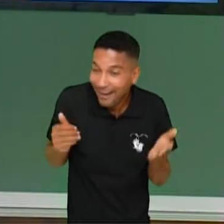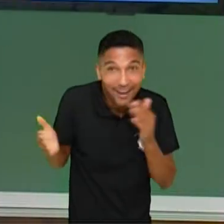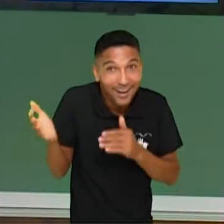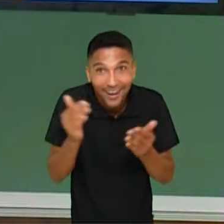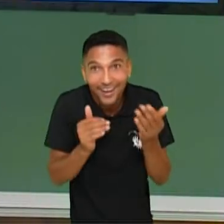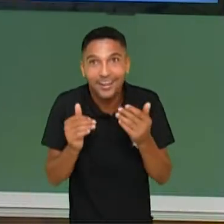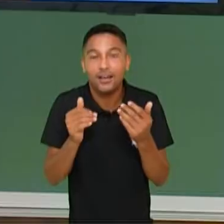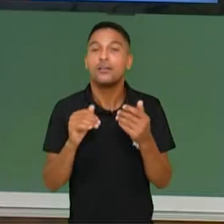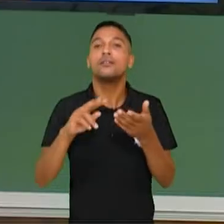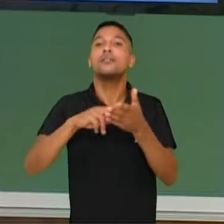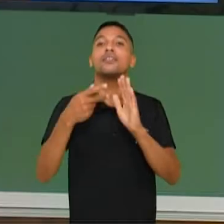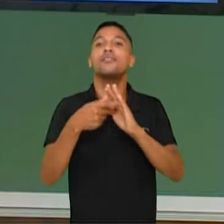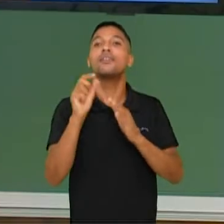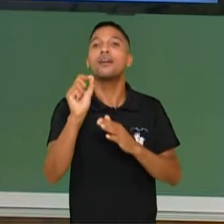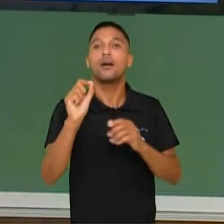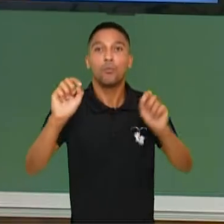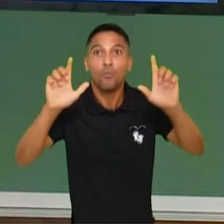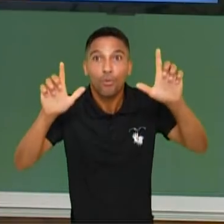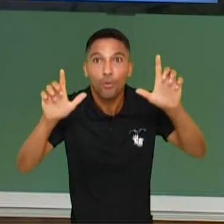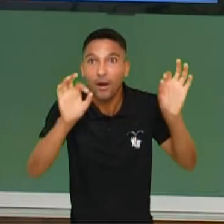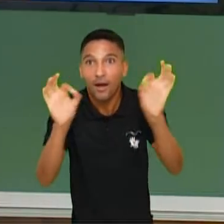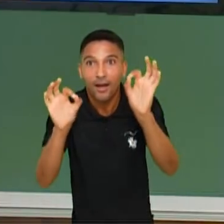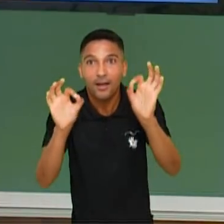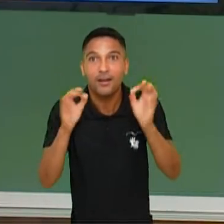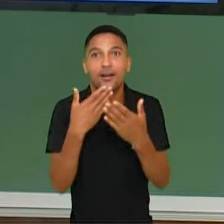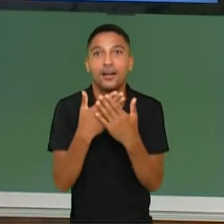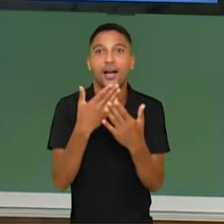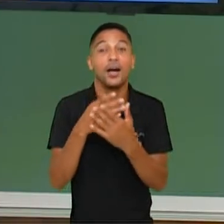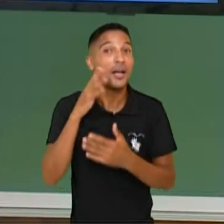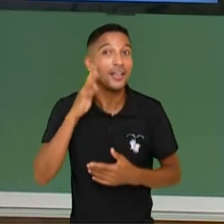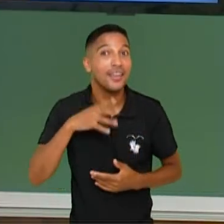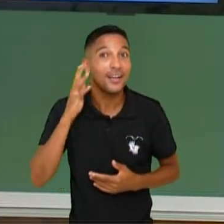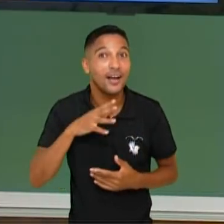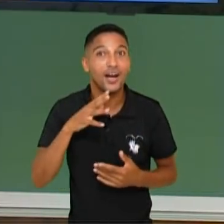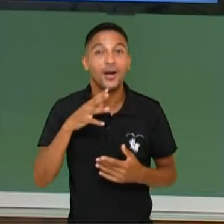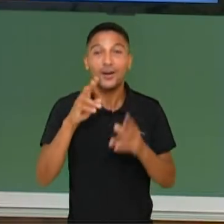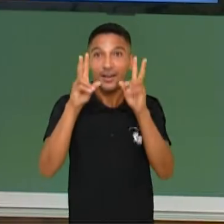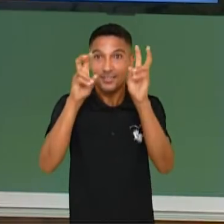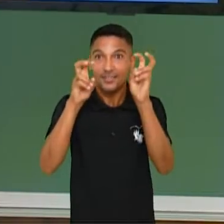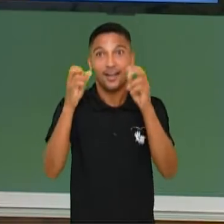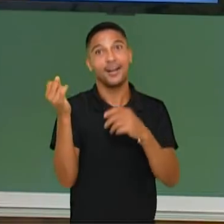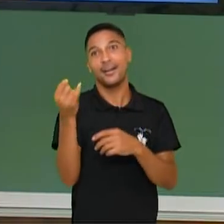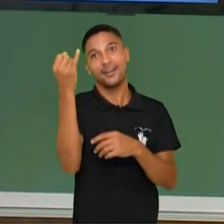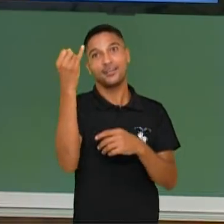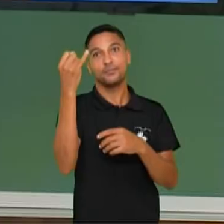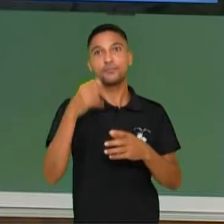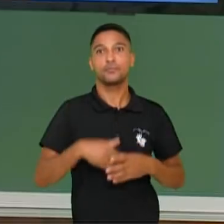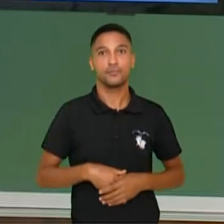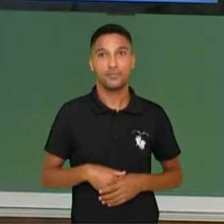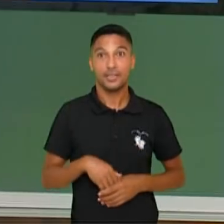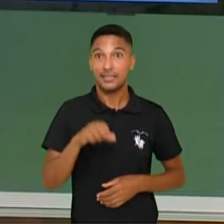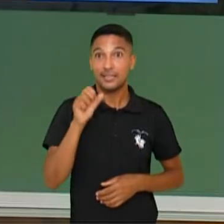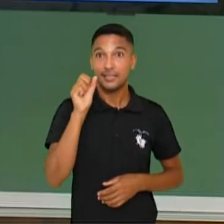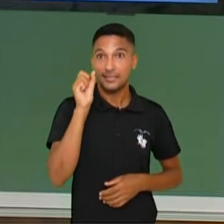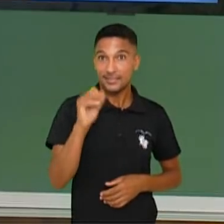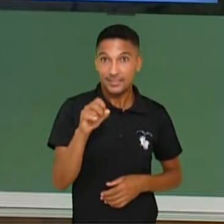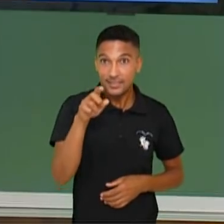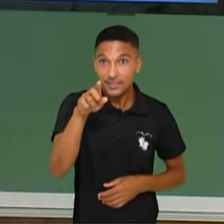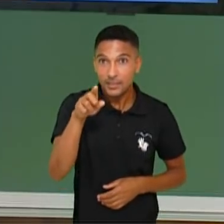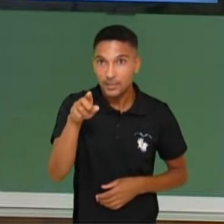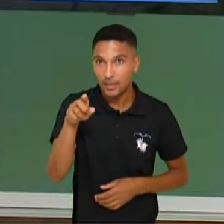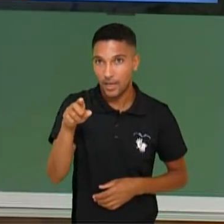que o assunto chama a atenção porque é importante para a nossa vida. E se alguém não está assistindo a aula com você, depois